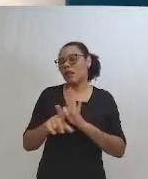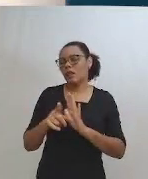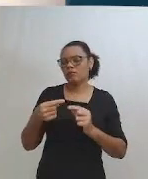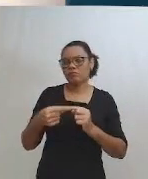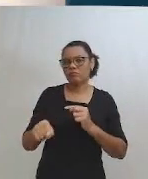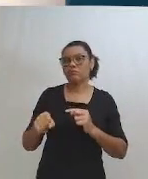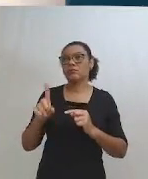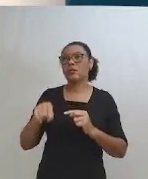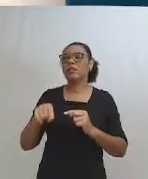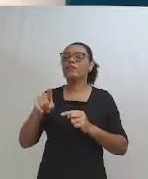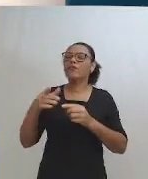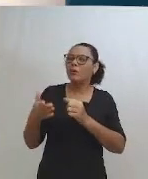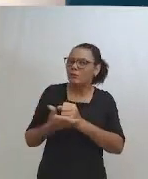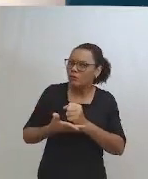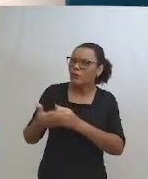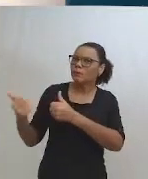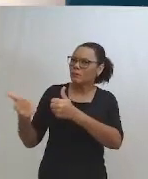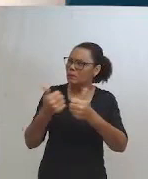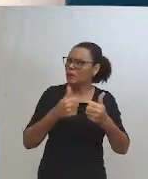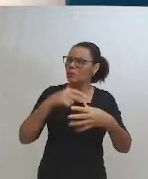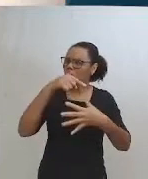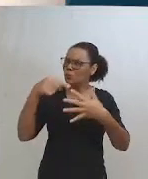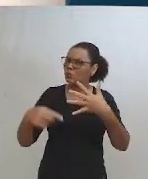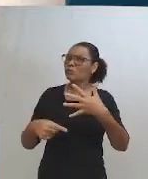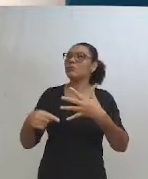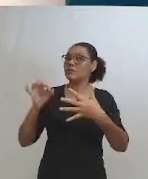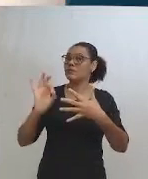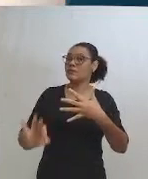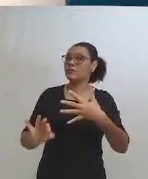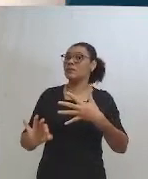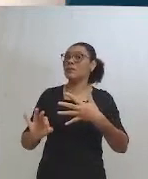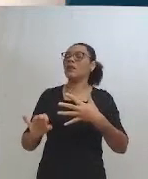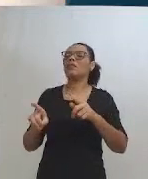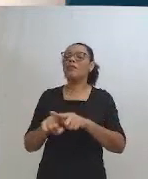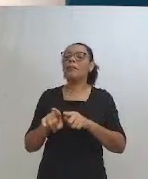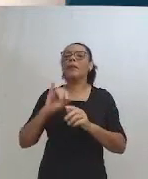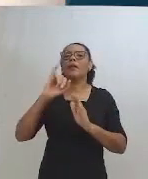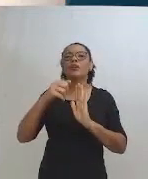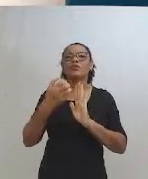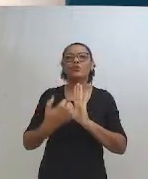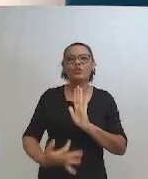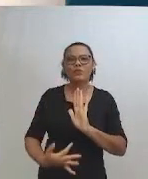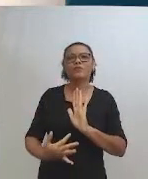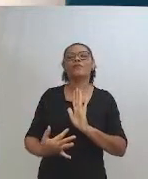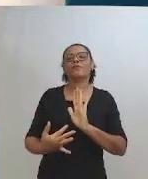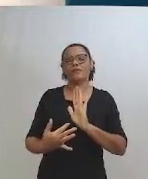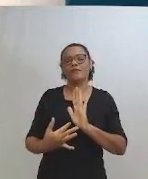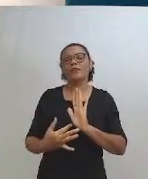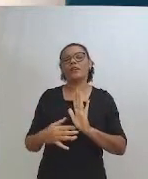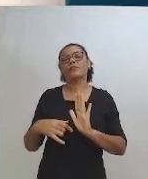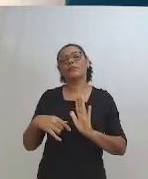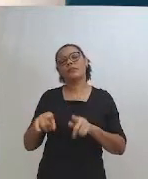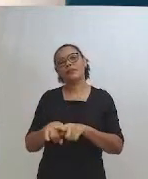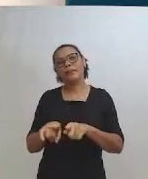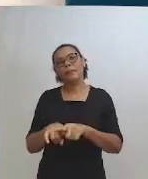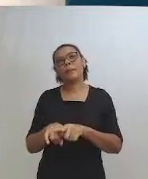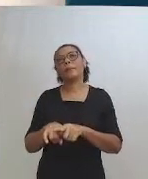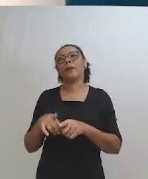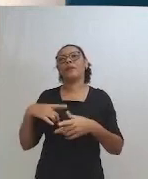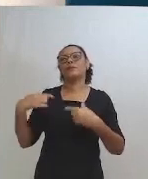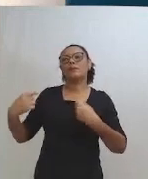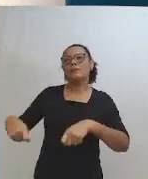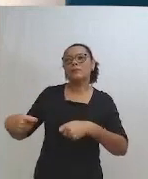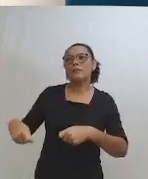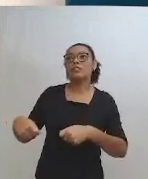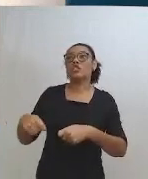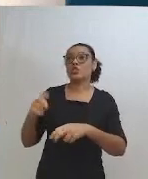em dados concretos de direito e justificada por razões de ordem pública. Ademais, demonstrada a necessidade de prisão preventiva, não se